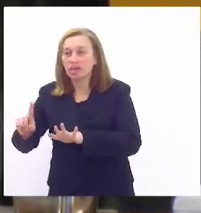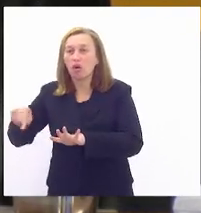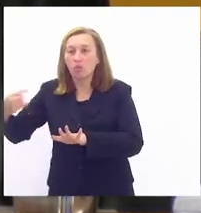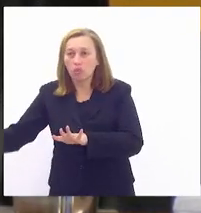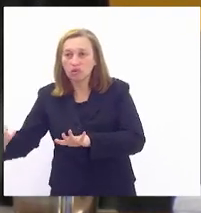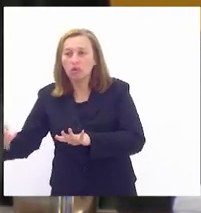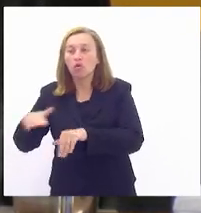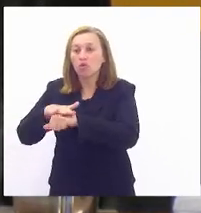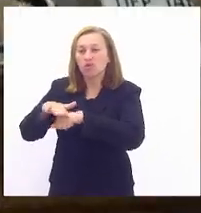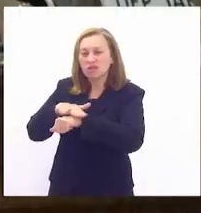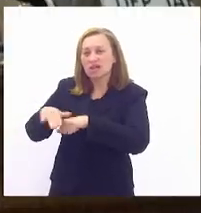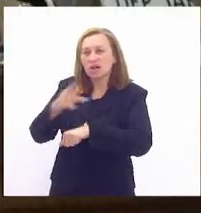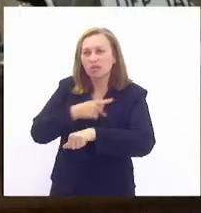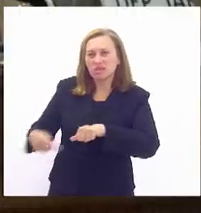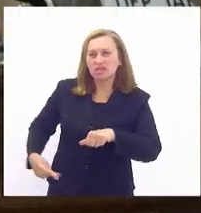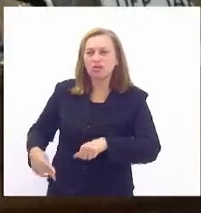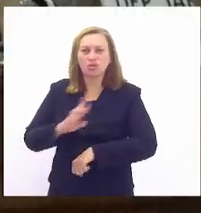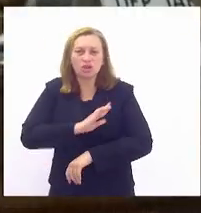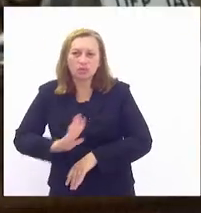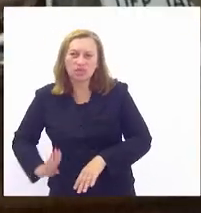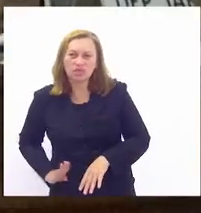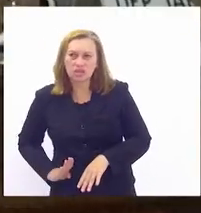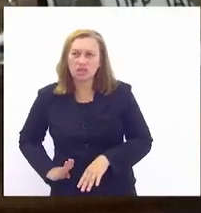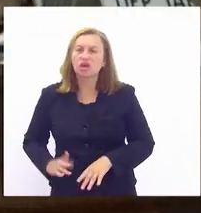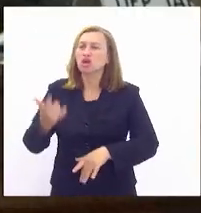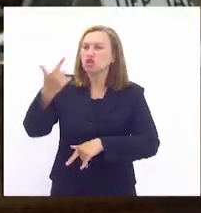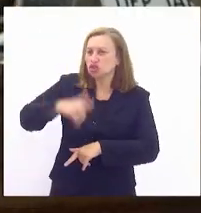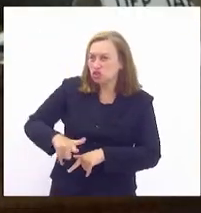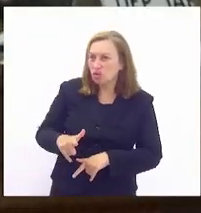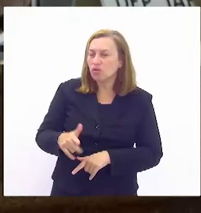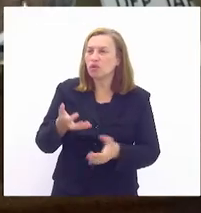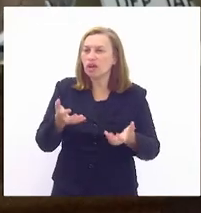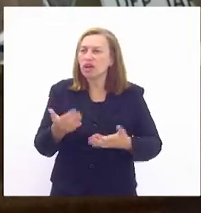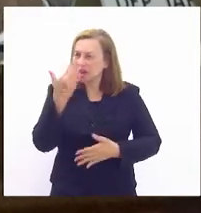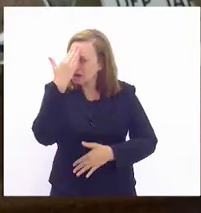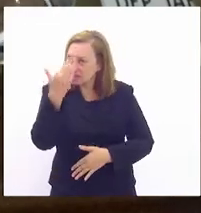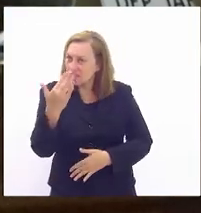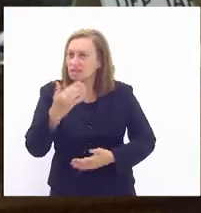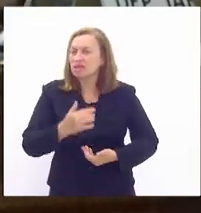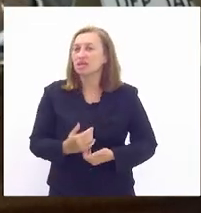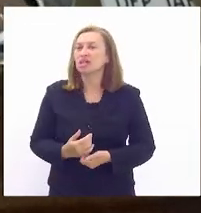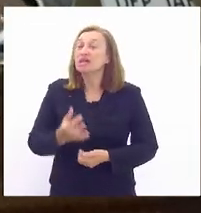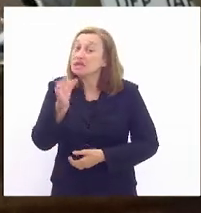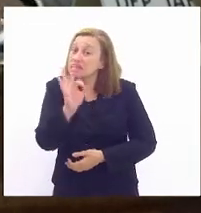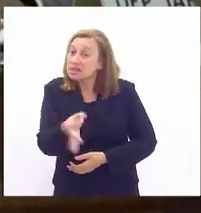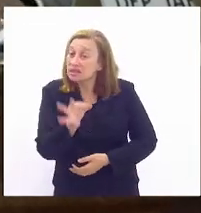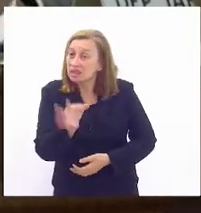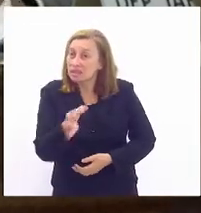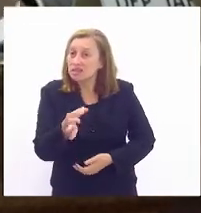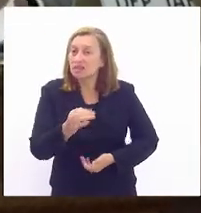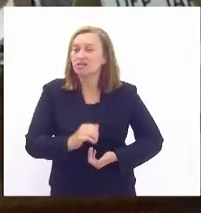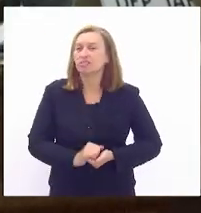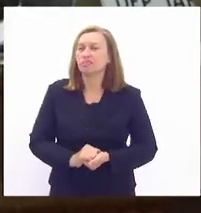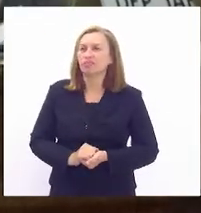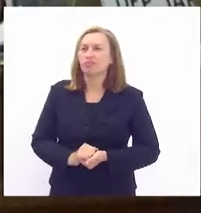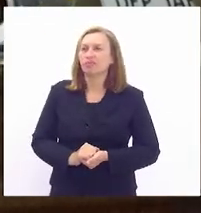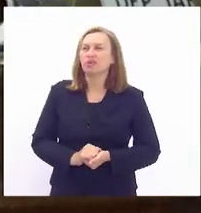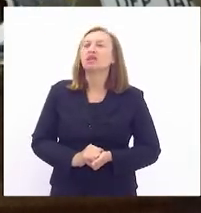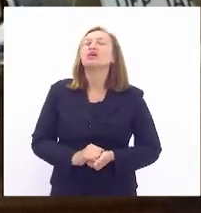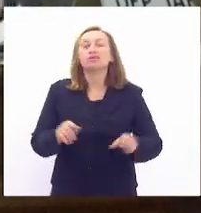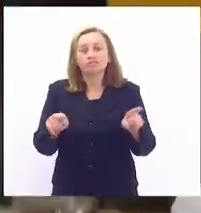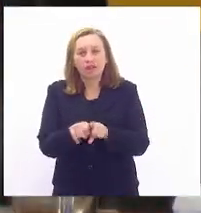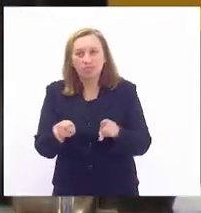vamos conversar com o presidente Rodrigo Bacelar, a quem, mais uma vez, eu quero aqui agradecer e tenho certeza que ele